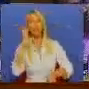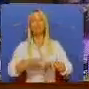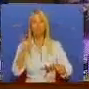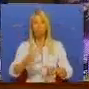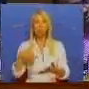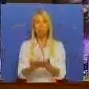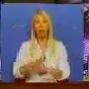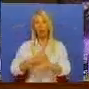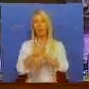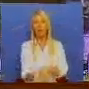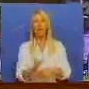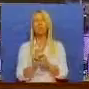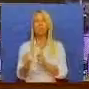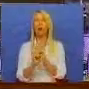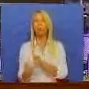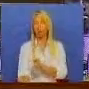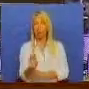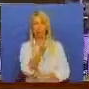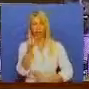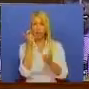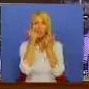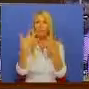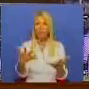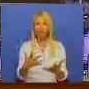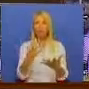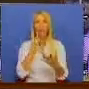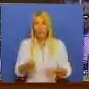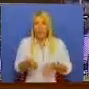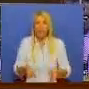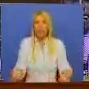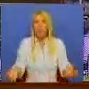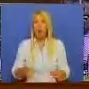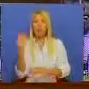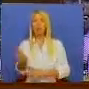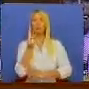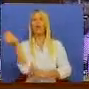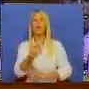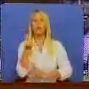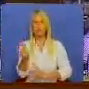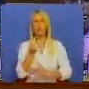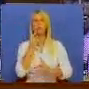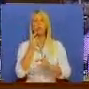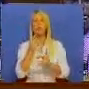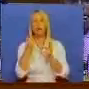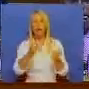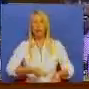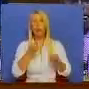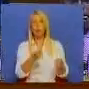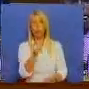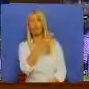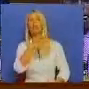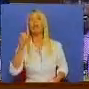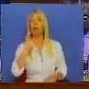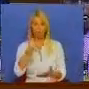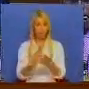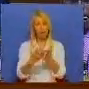foi um erro contrariar ou desincentivar a entrada de jovens agricultores. E que foi um erro multar,